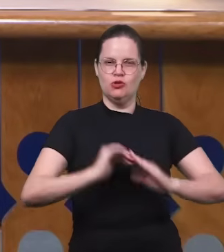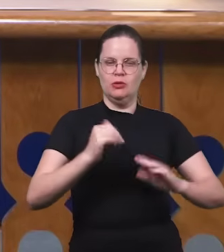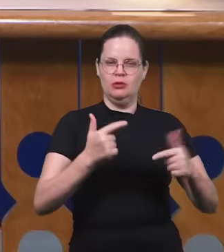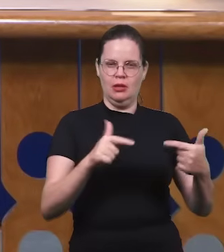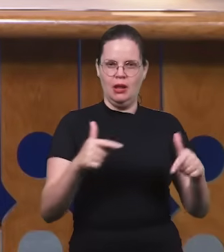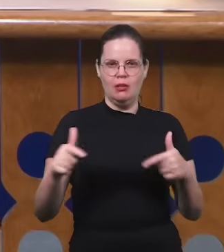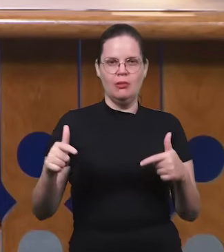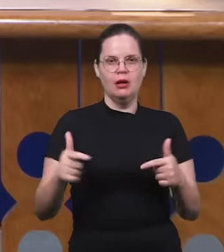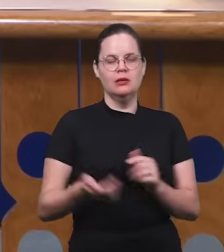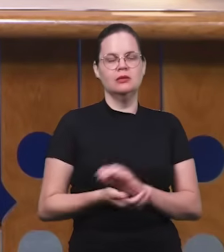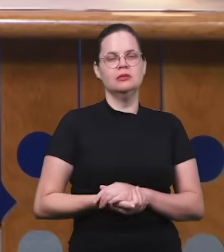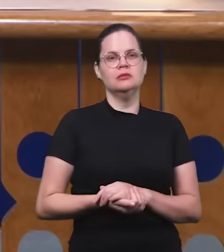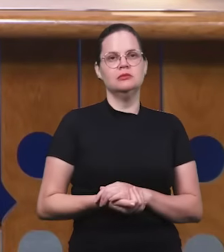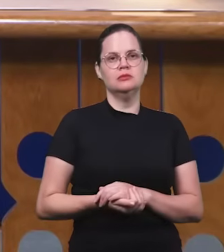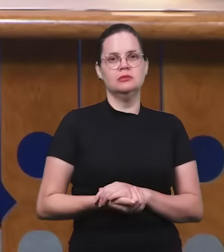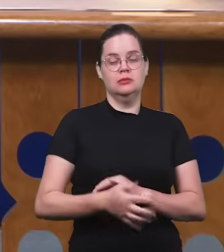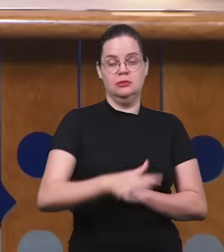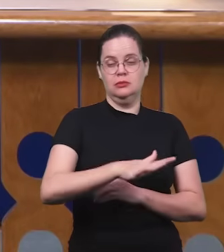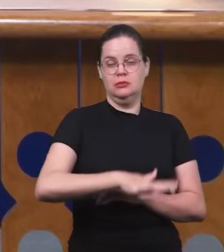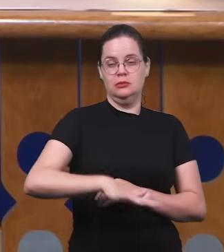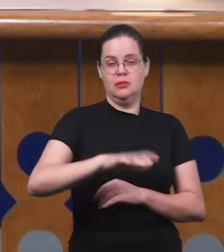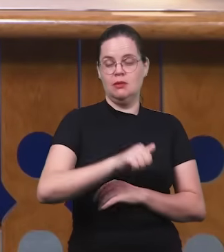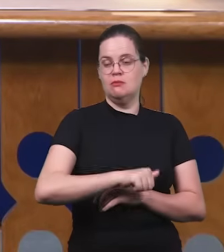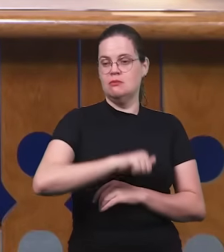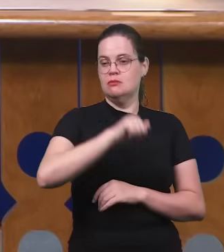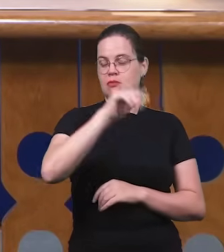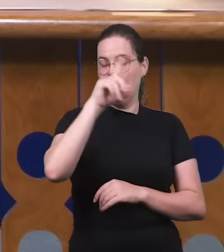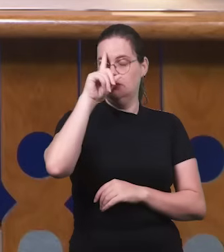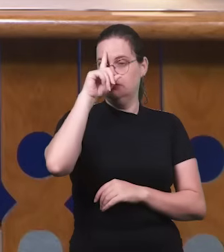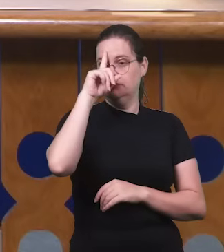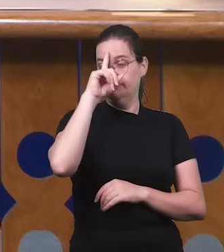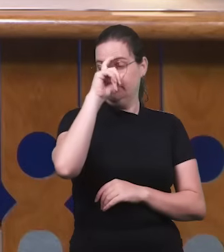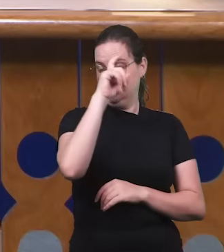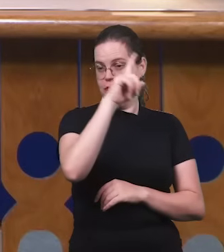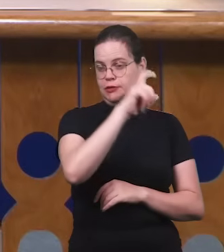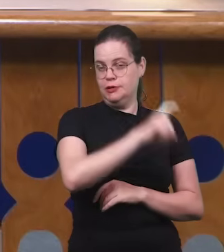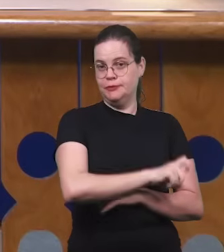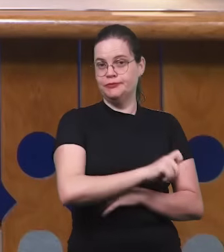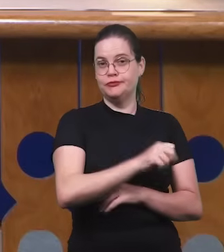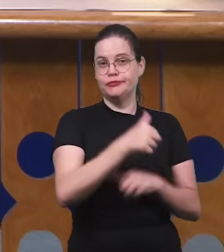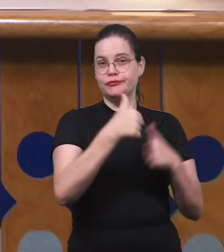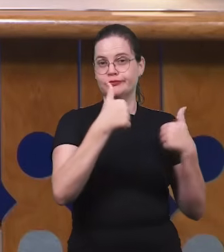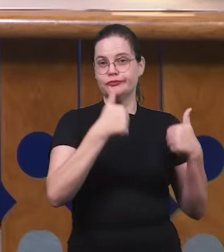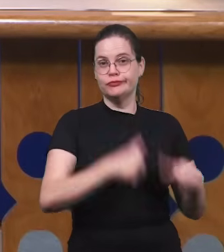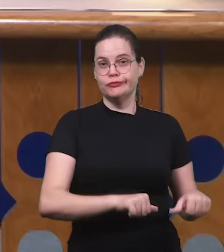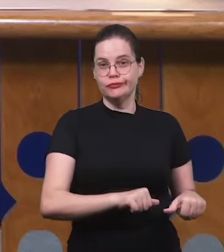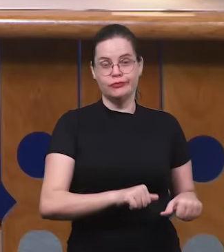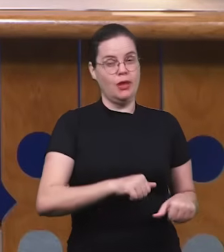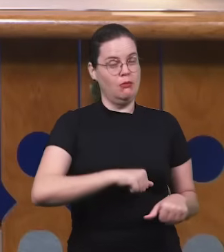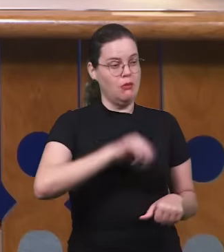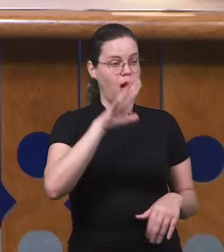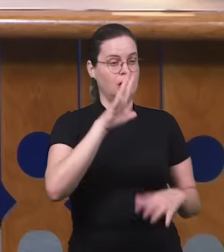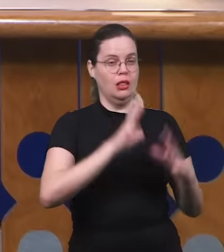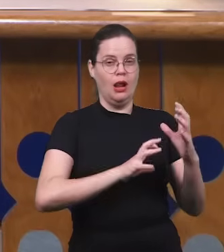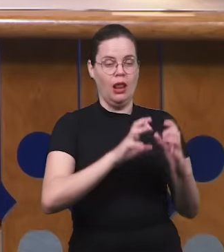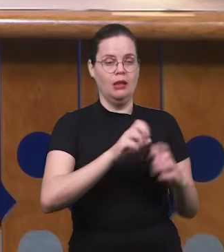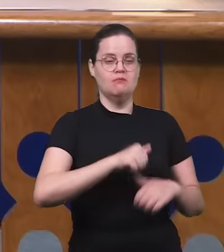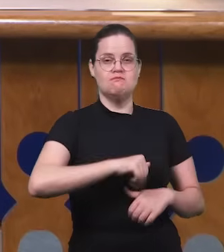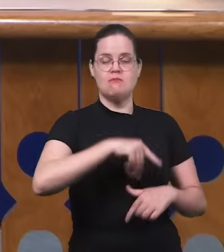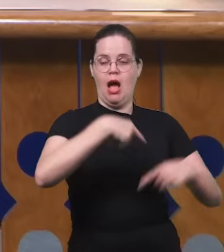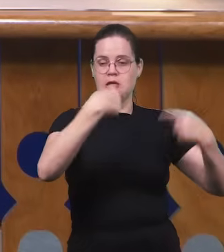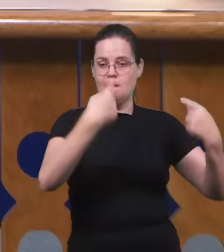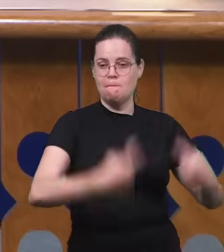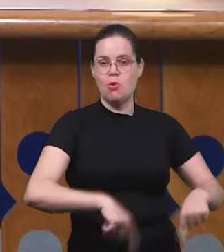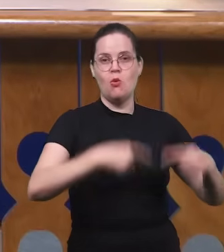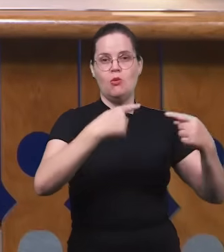profissionais, eles estão cada vez mais agressivos, né? Vivemos um mundo de